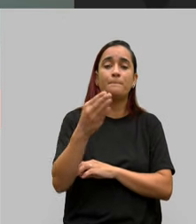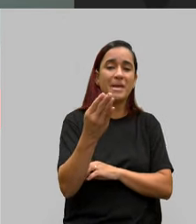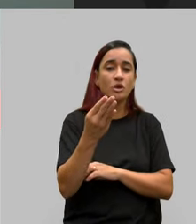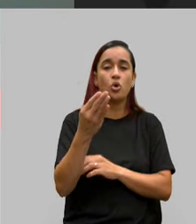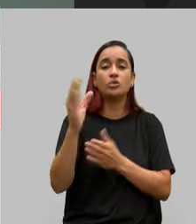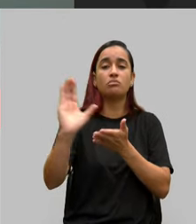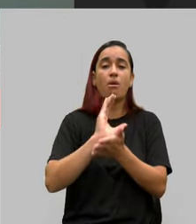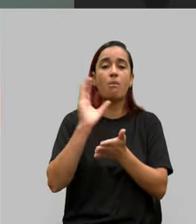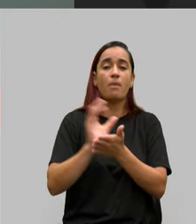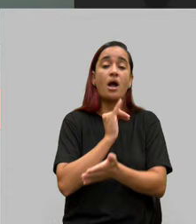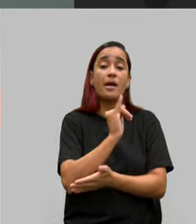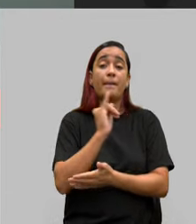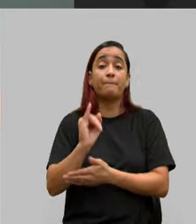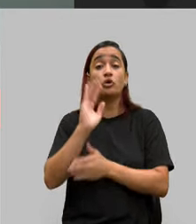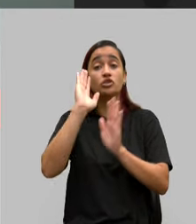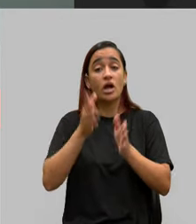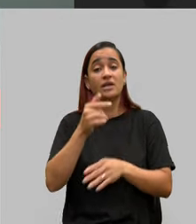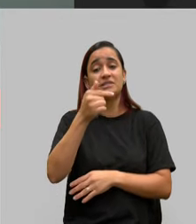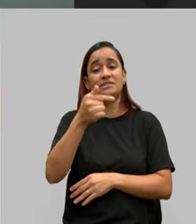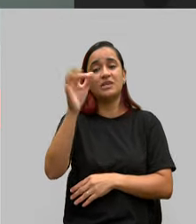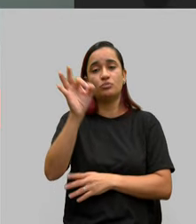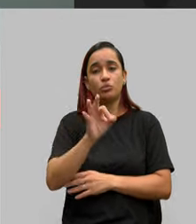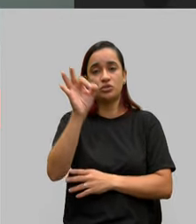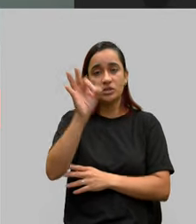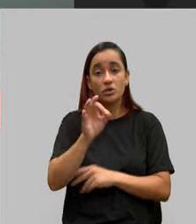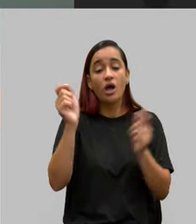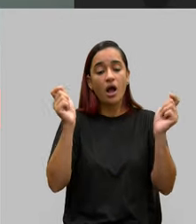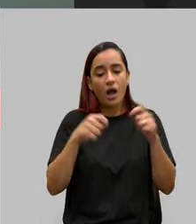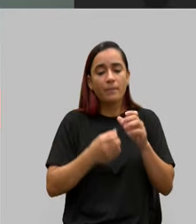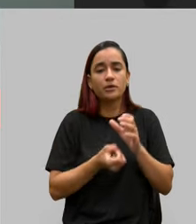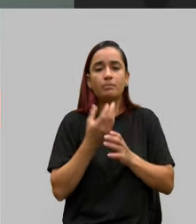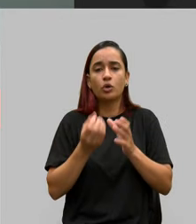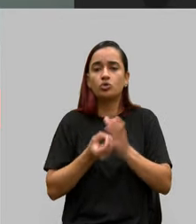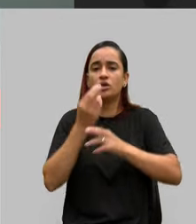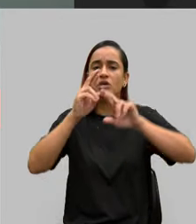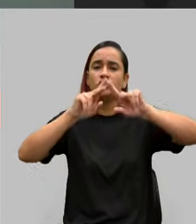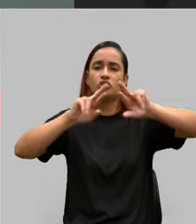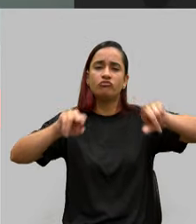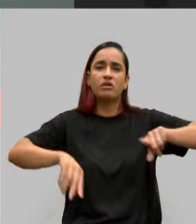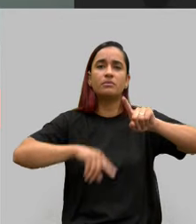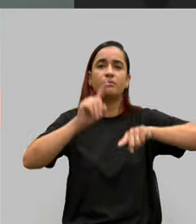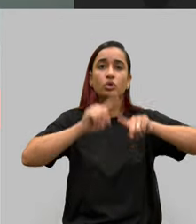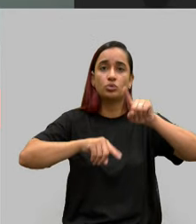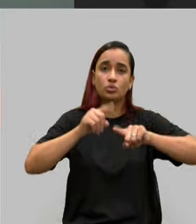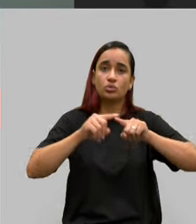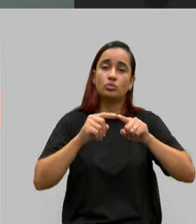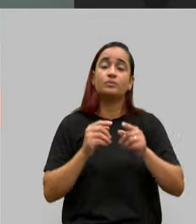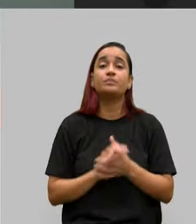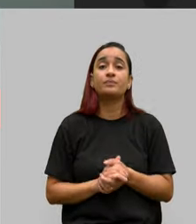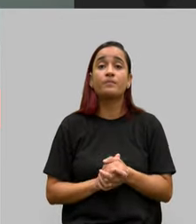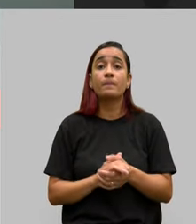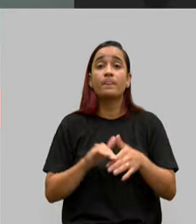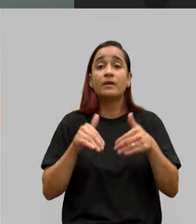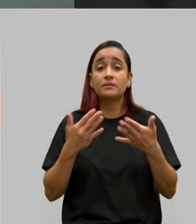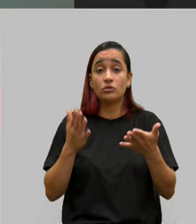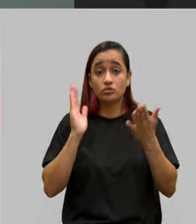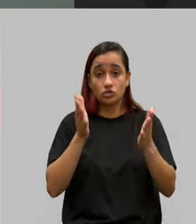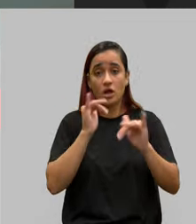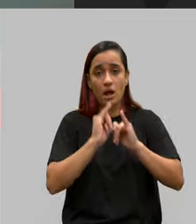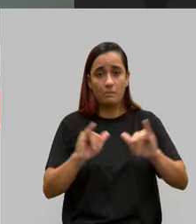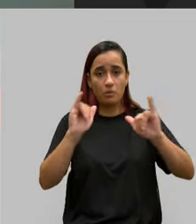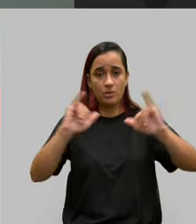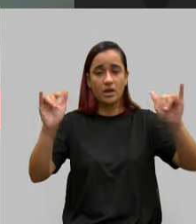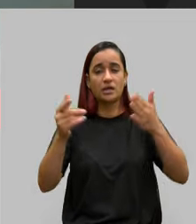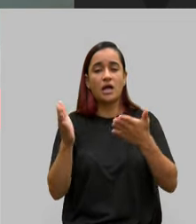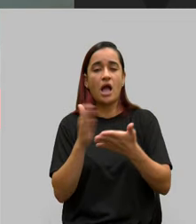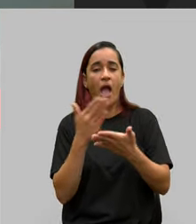chegam a 7% é capaz de produzir diversos produtos do techo à construção civil foi publicado numa revista